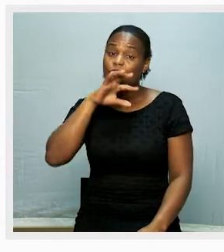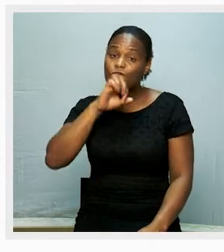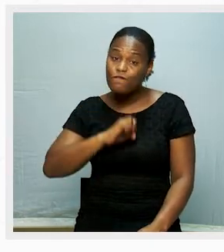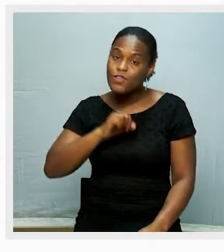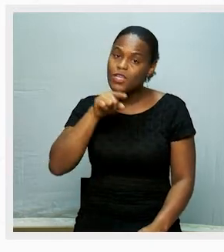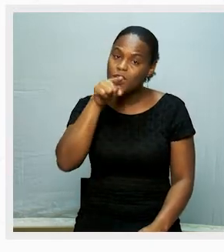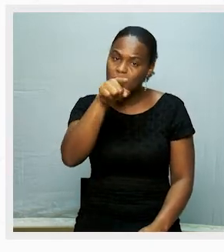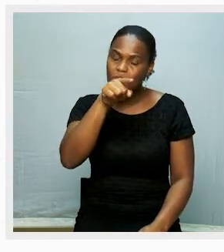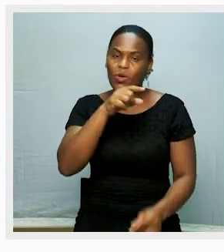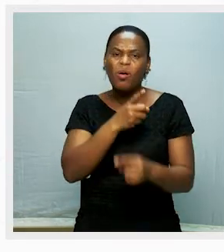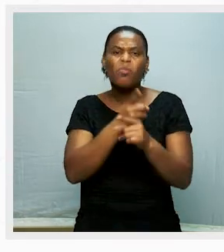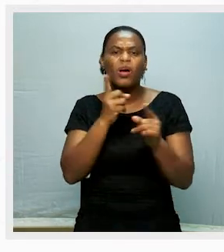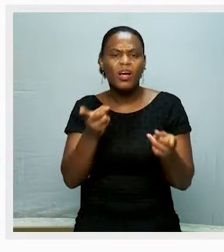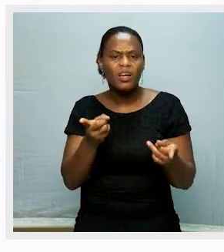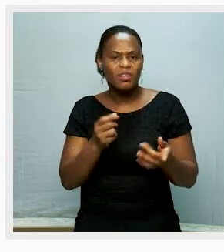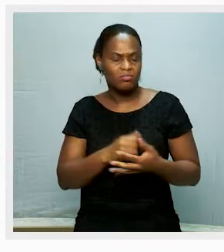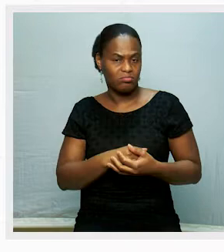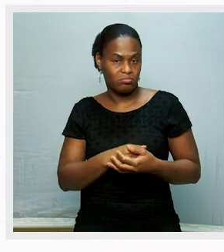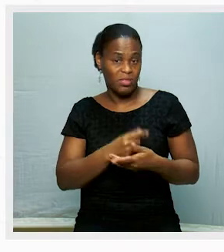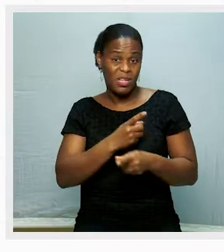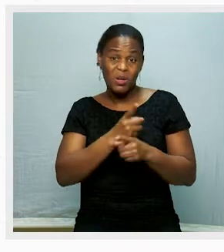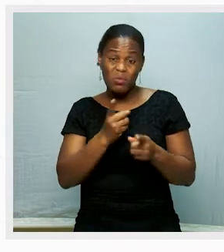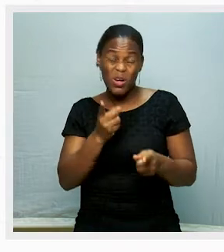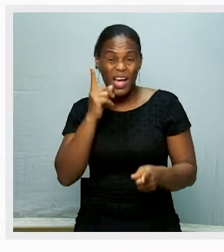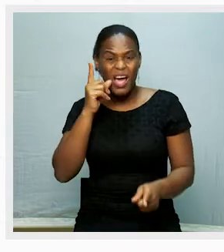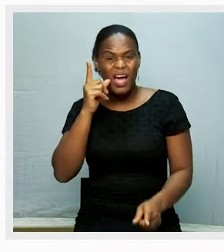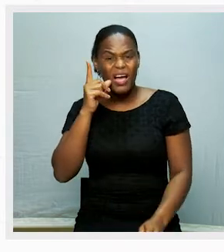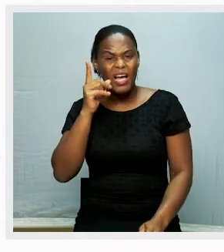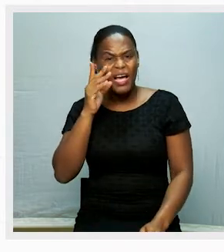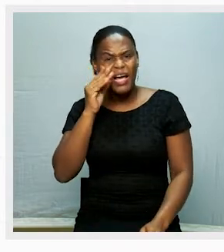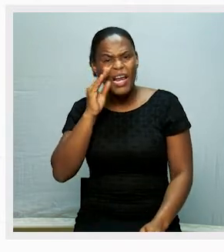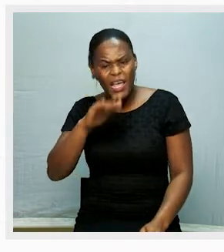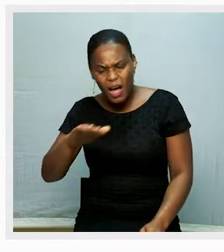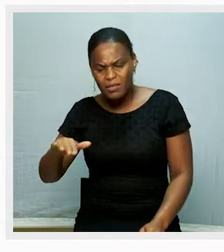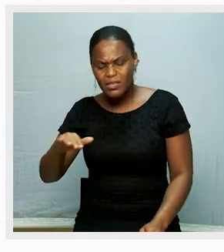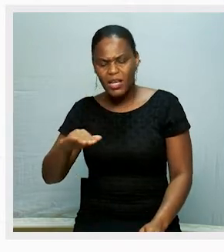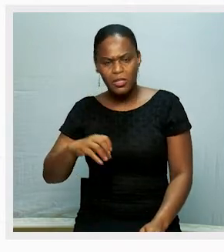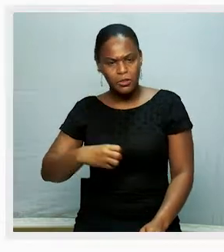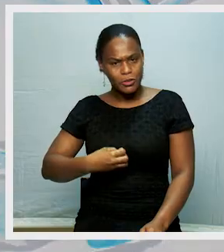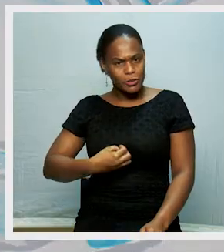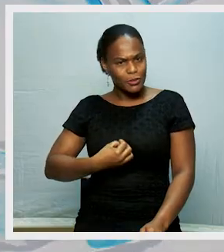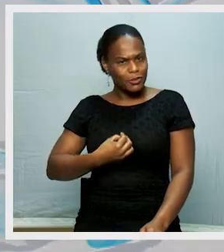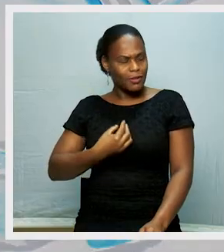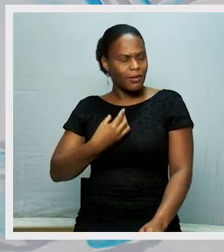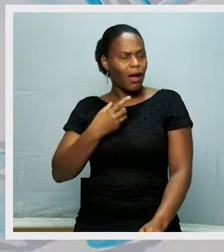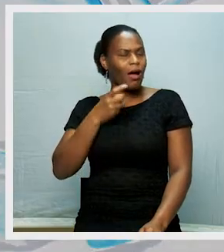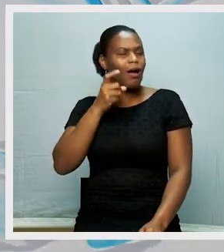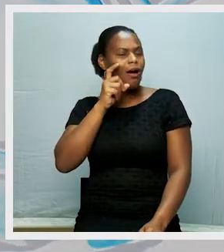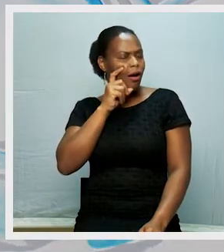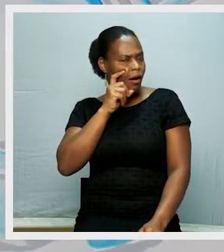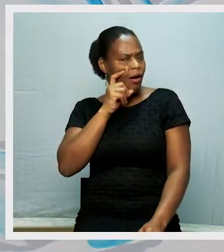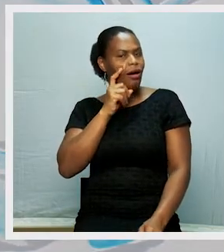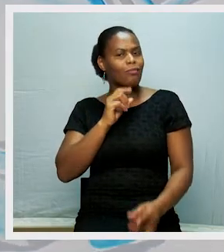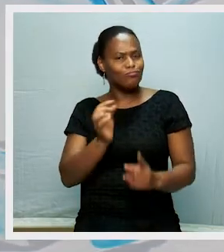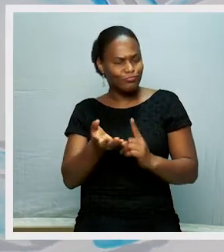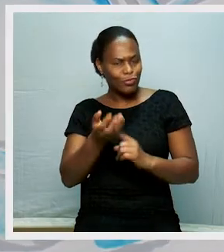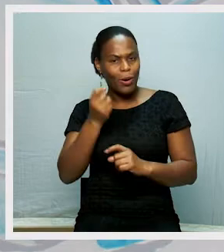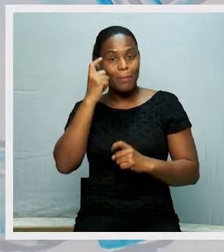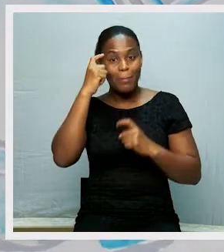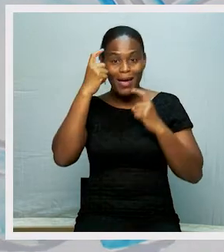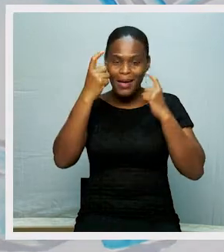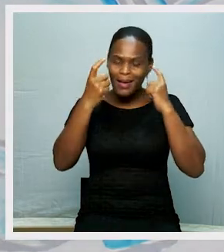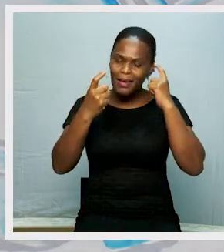filho. Por quê? Porque uma criança, quando ela se sente segura, ela consegue pensar